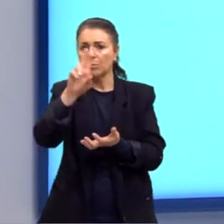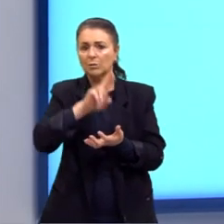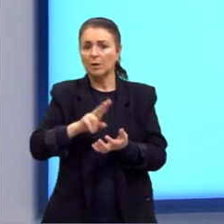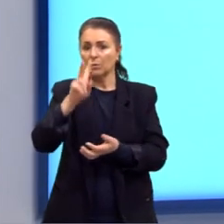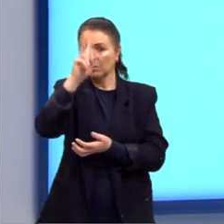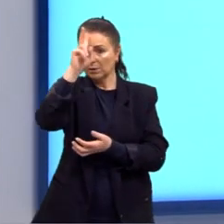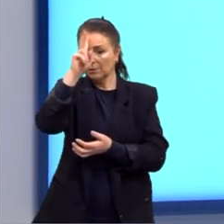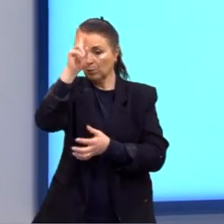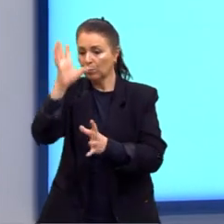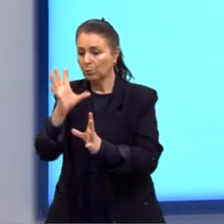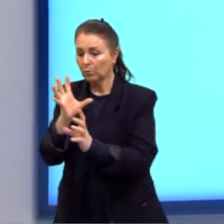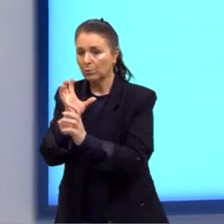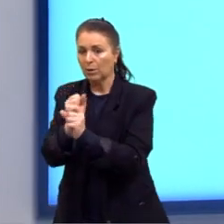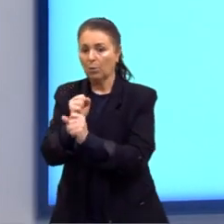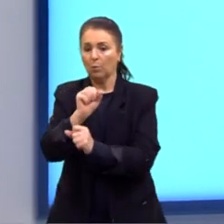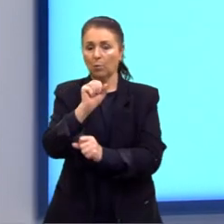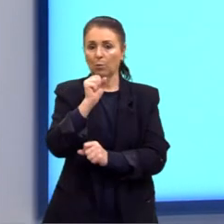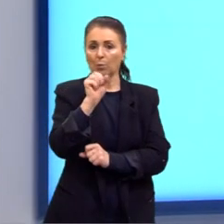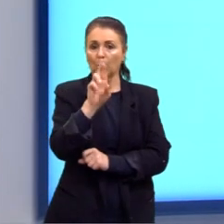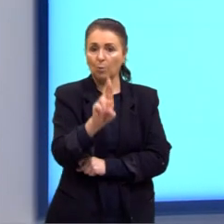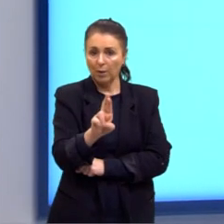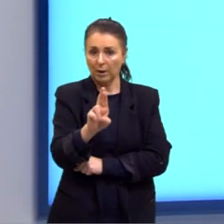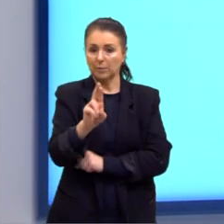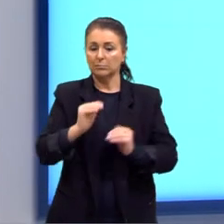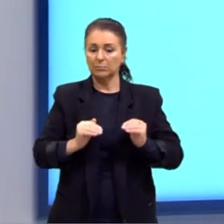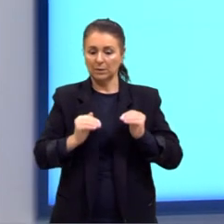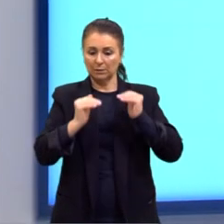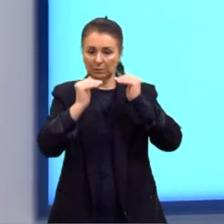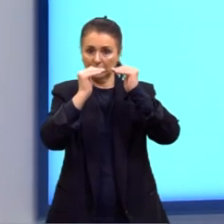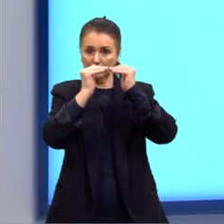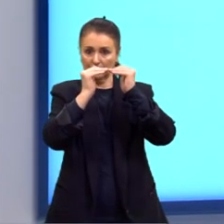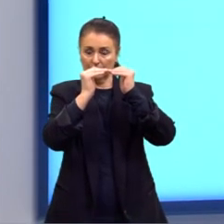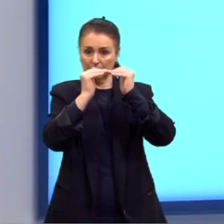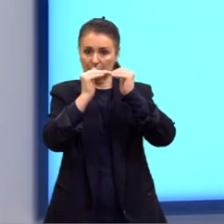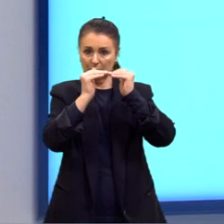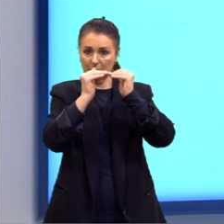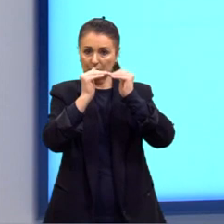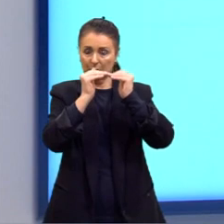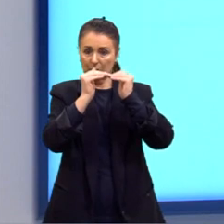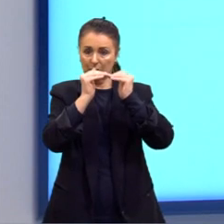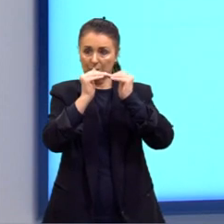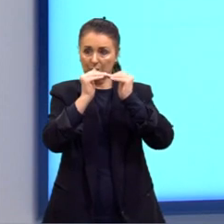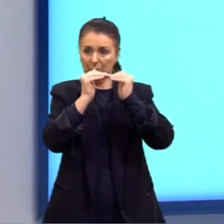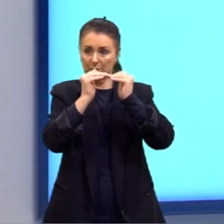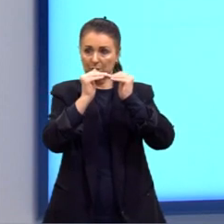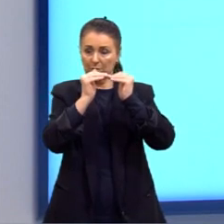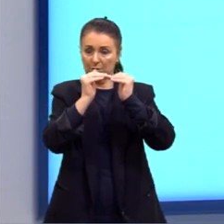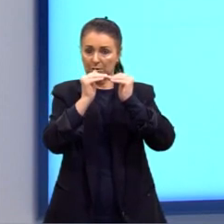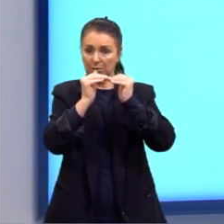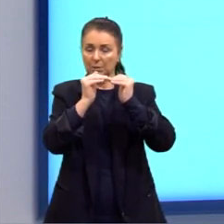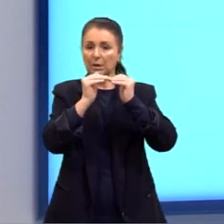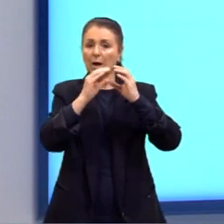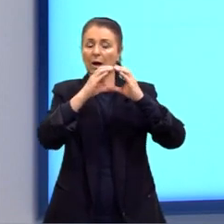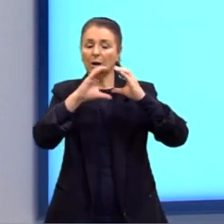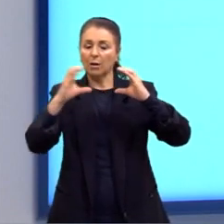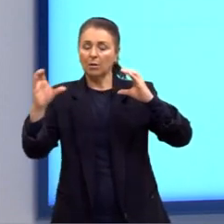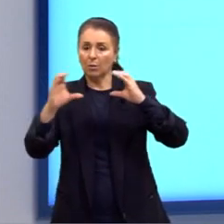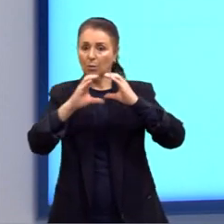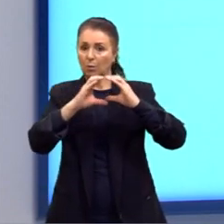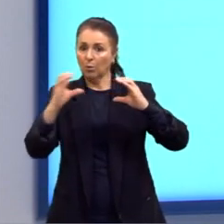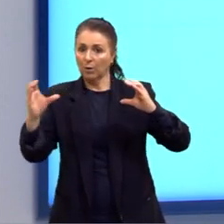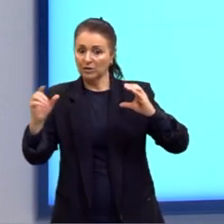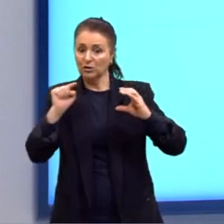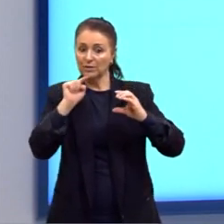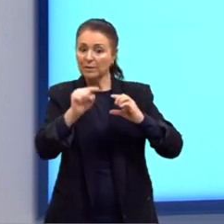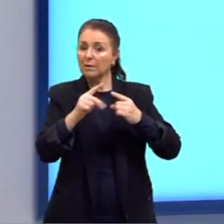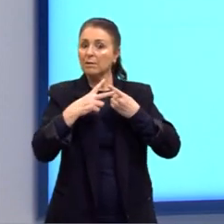atenção Total o RNA é equivalente e a corrente né Desse